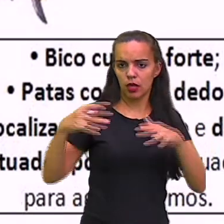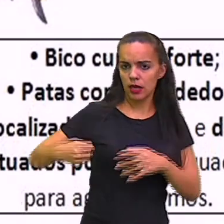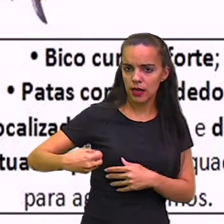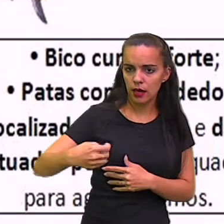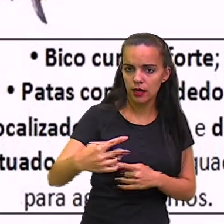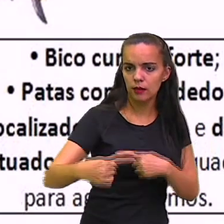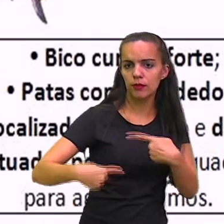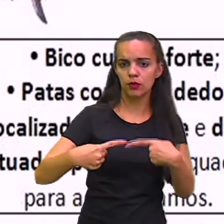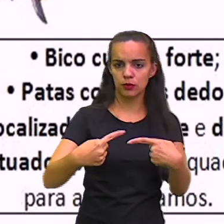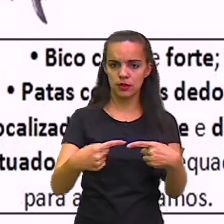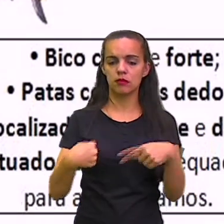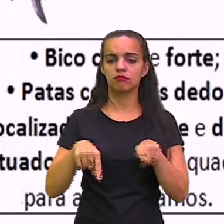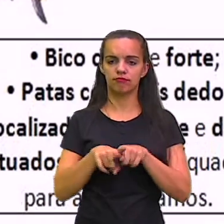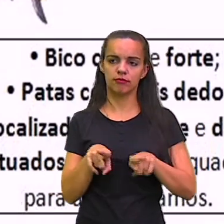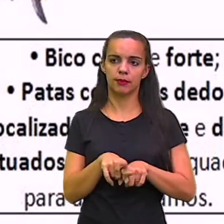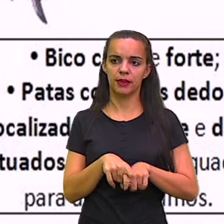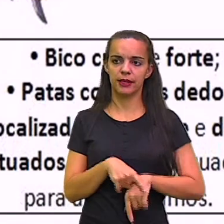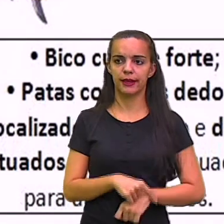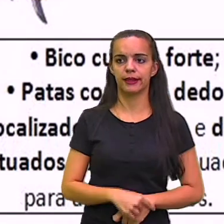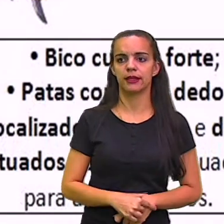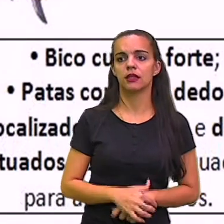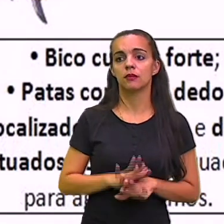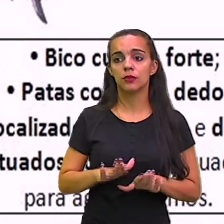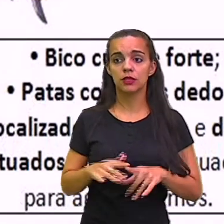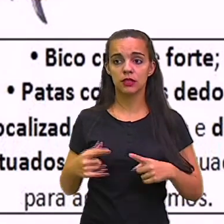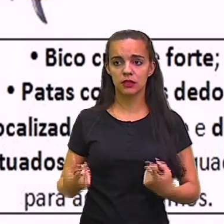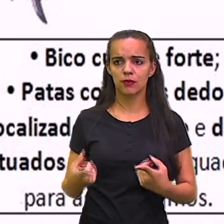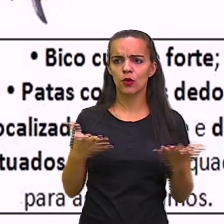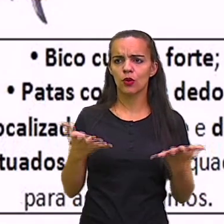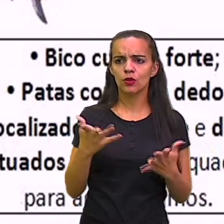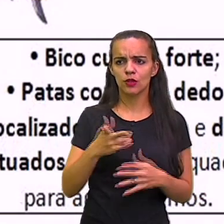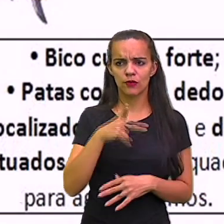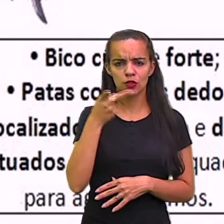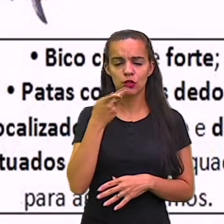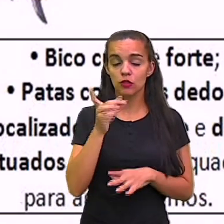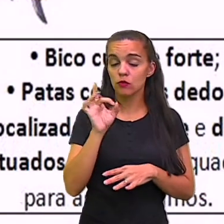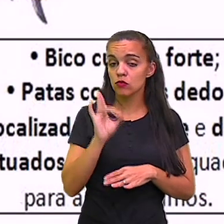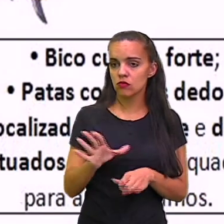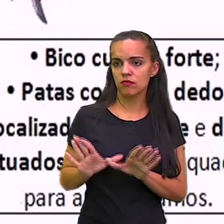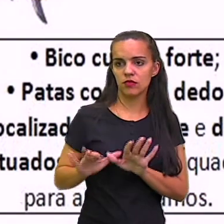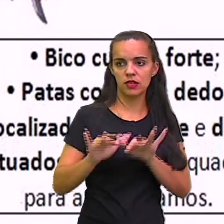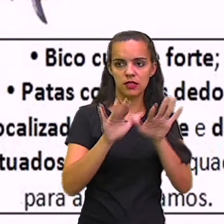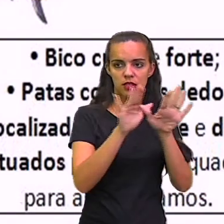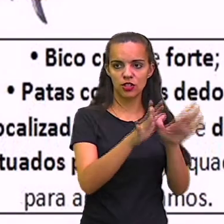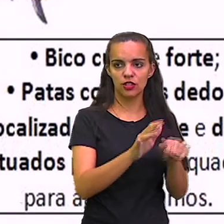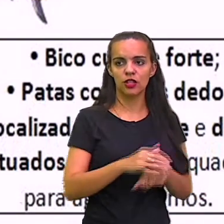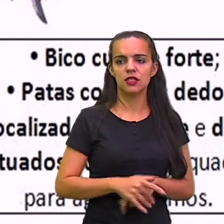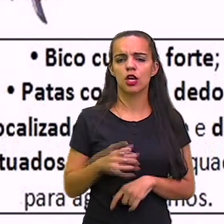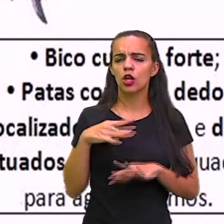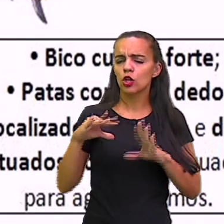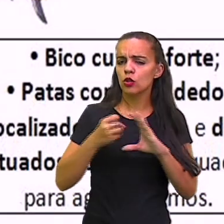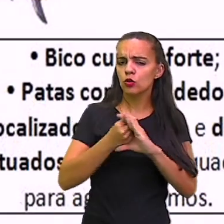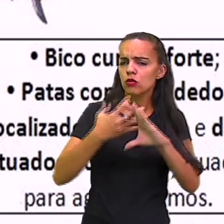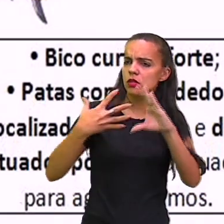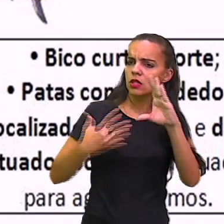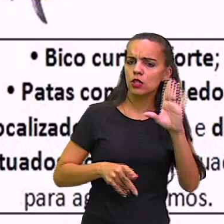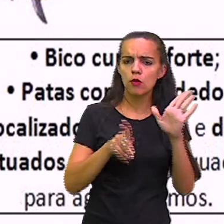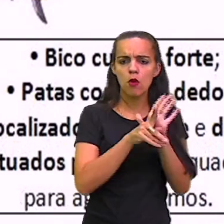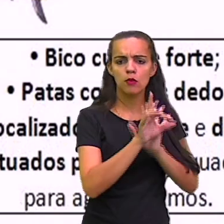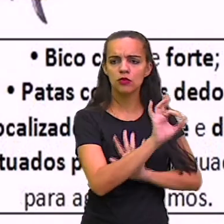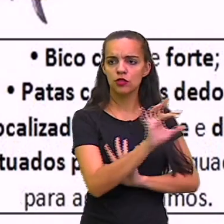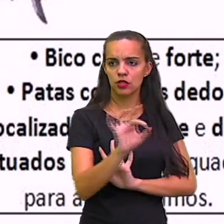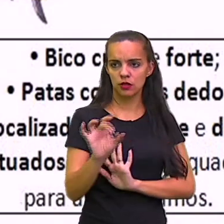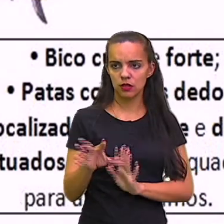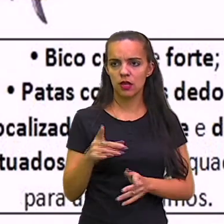um pouco do que Nós aprendemos hoje pois é hoje nós falamos das aves das suas características com a